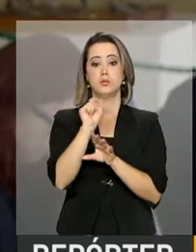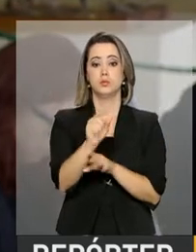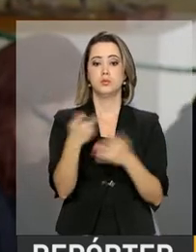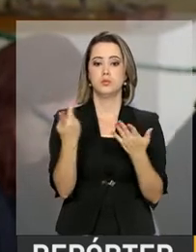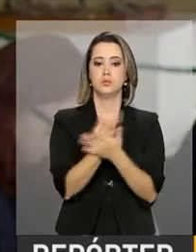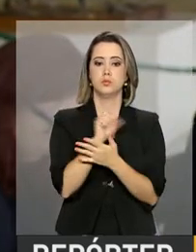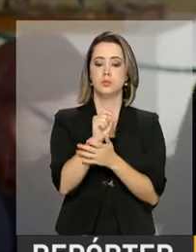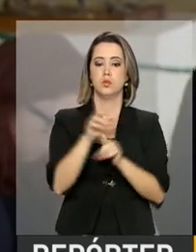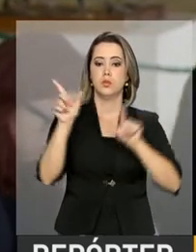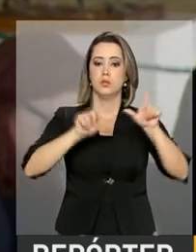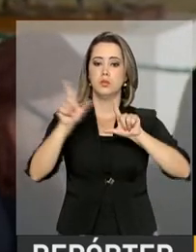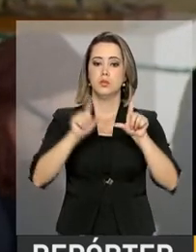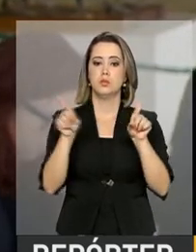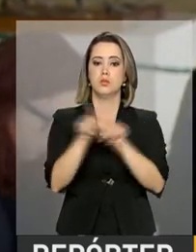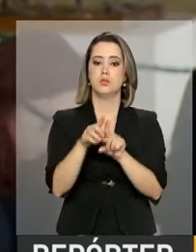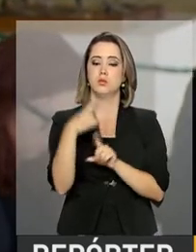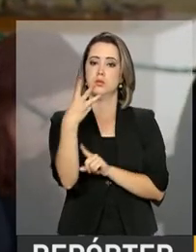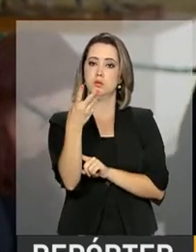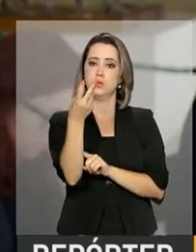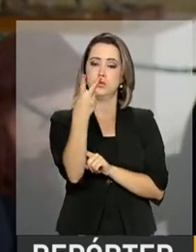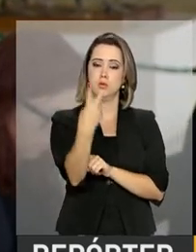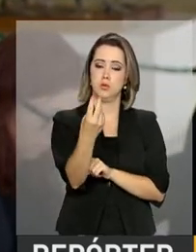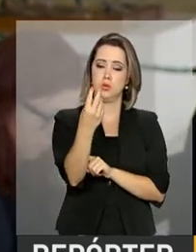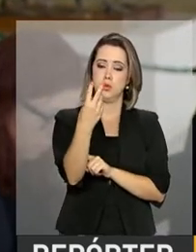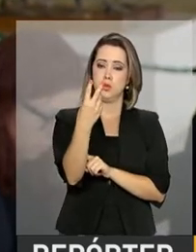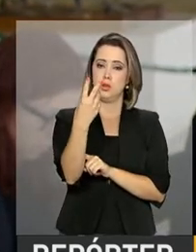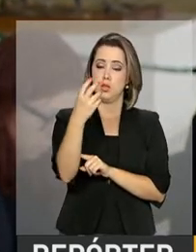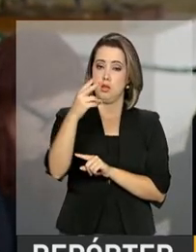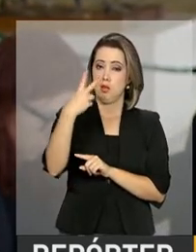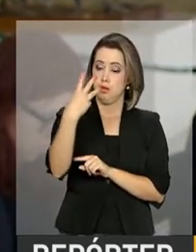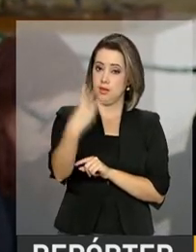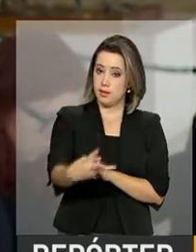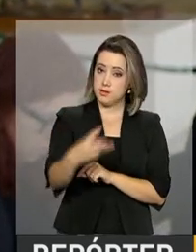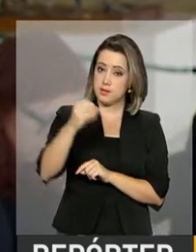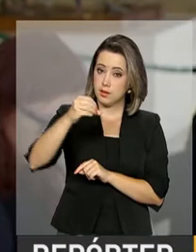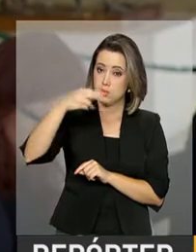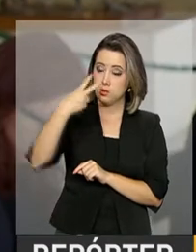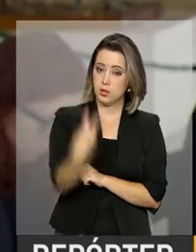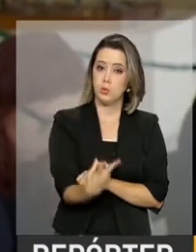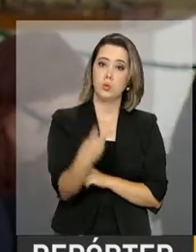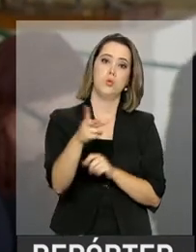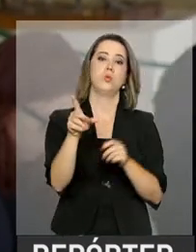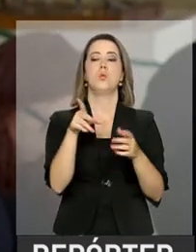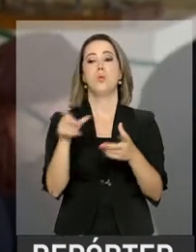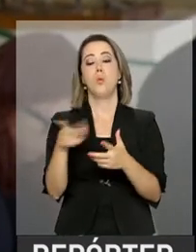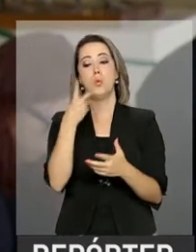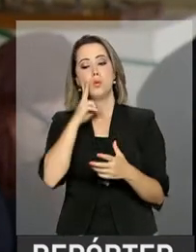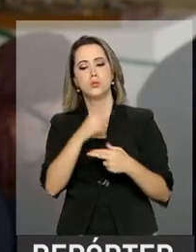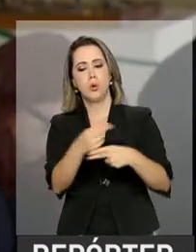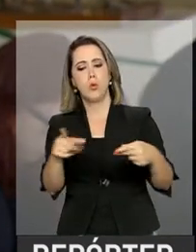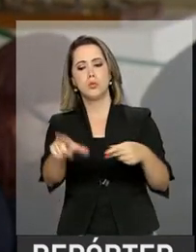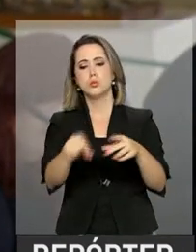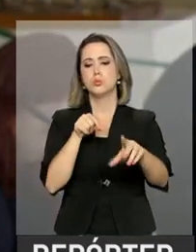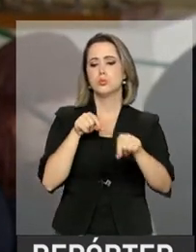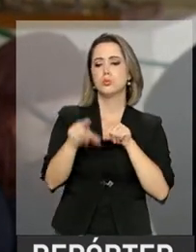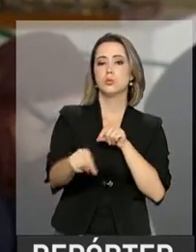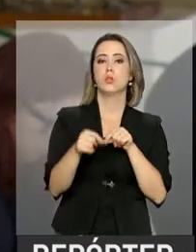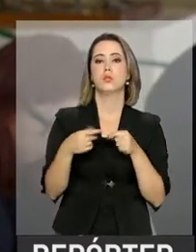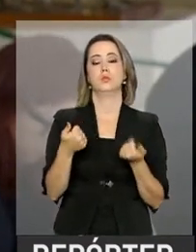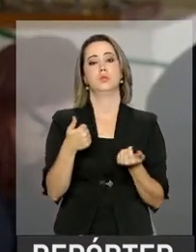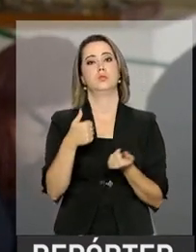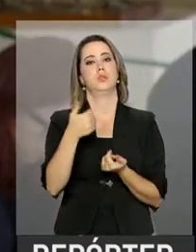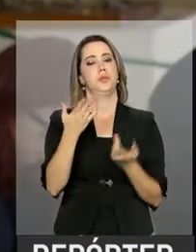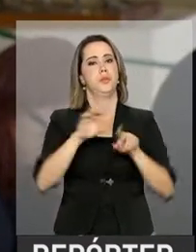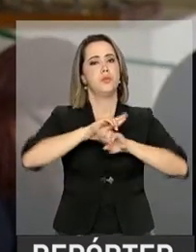finalizada a análise de 302 amostras colhidas. Em 10,2% delas, encontradas